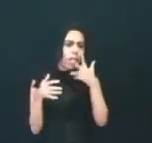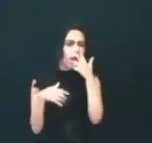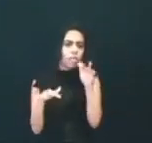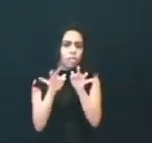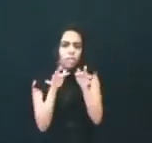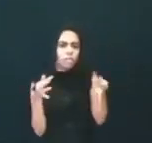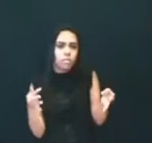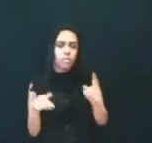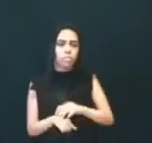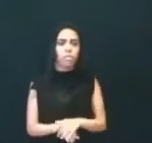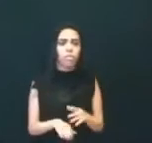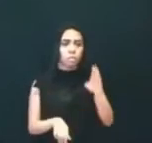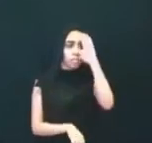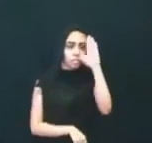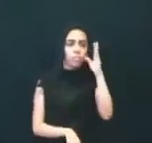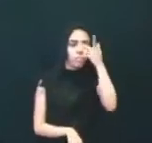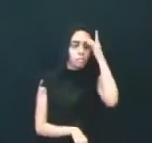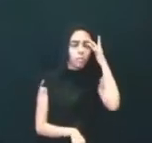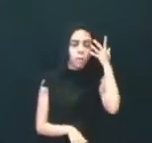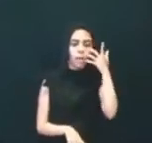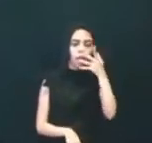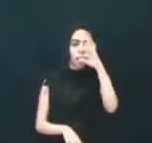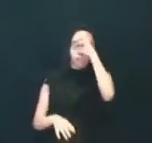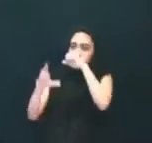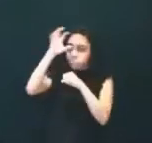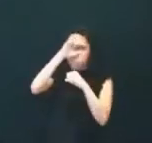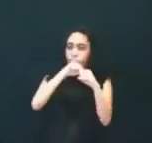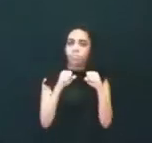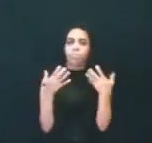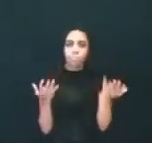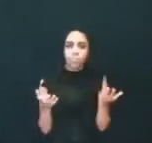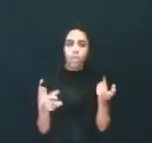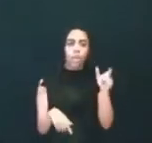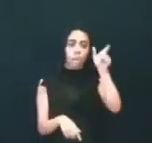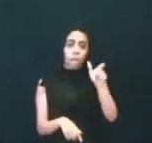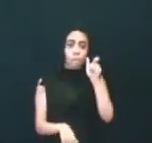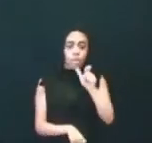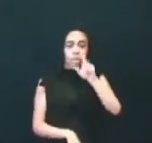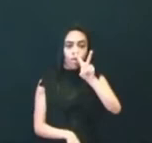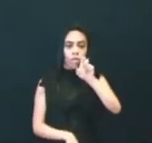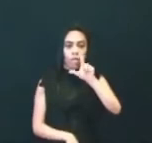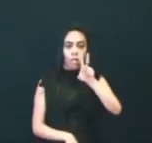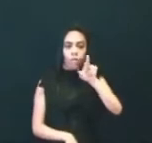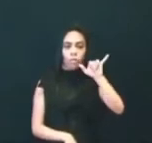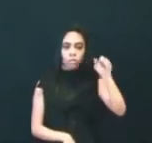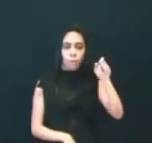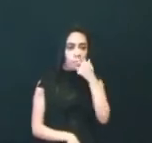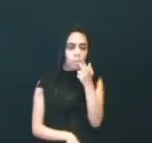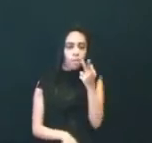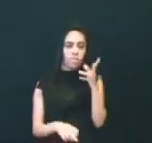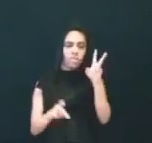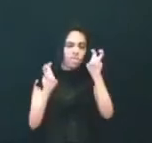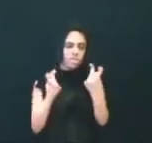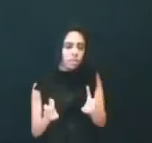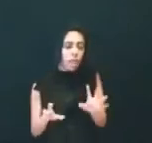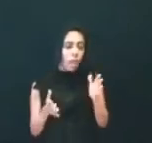acessível, principalmente para os pacientes. Então, nós vamos... E a Velúzia sempre traz assuntos bem espinhosos,